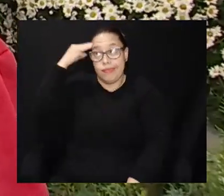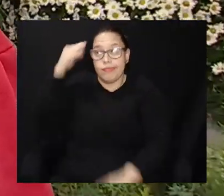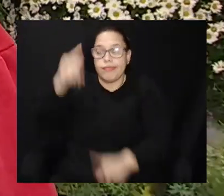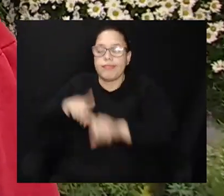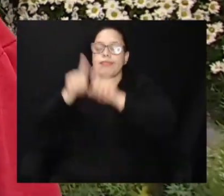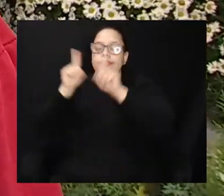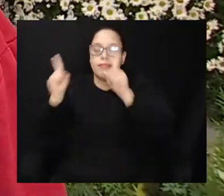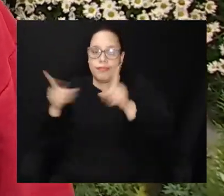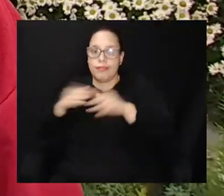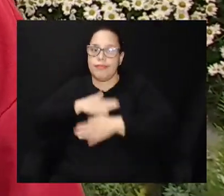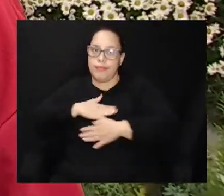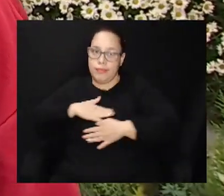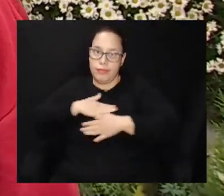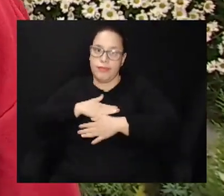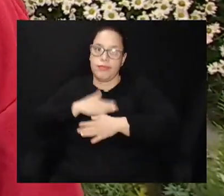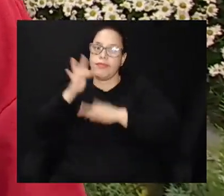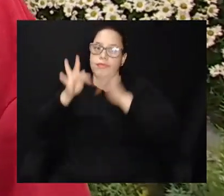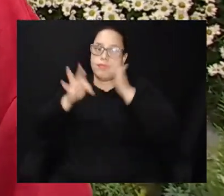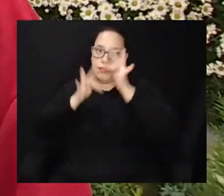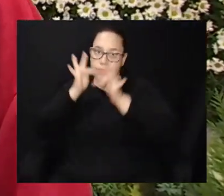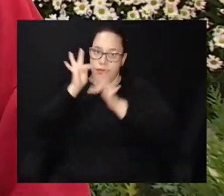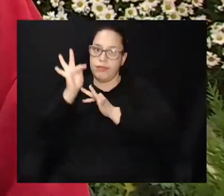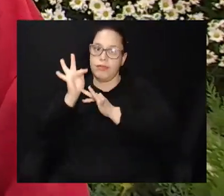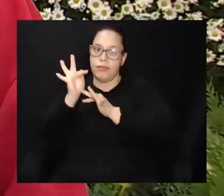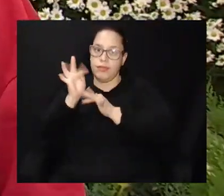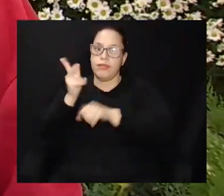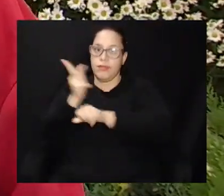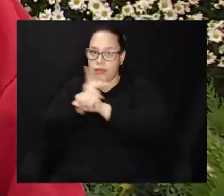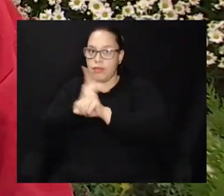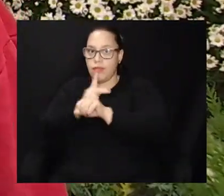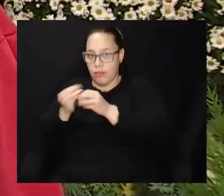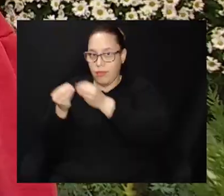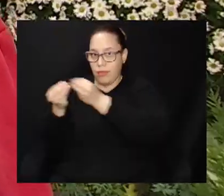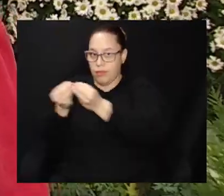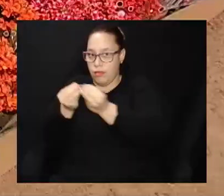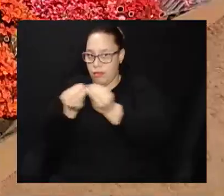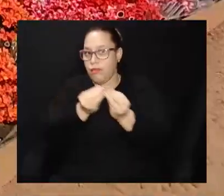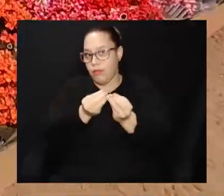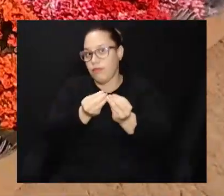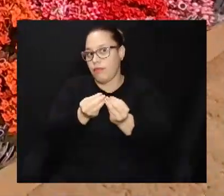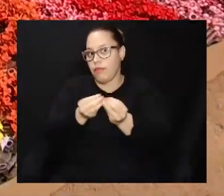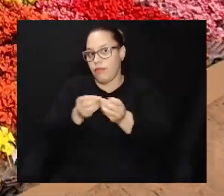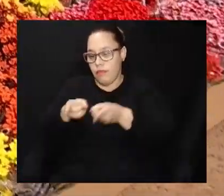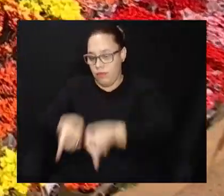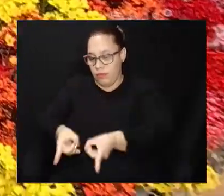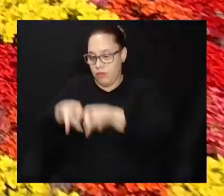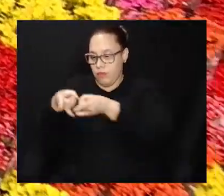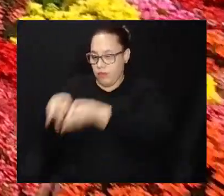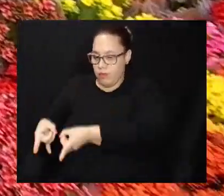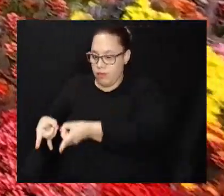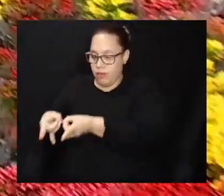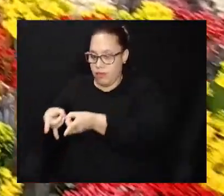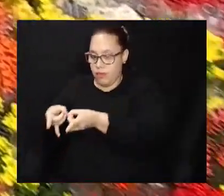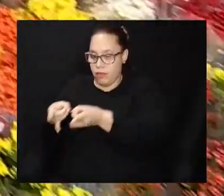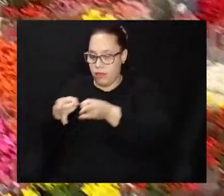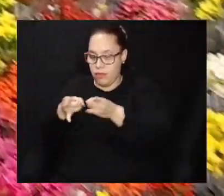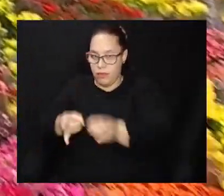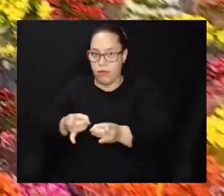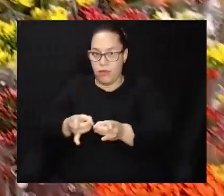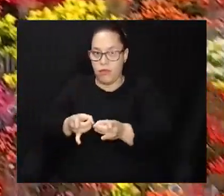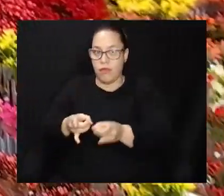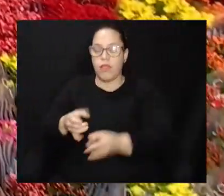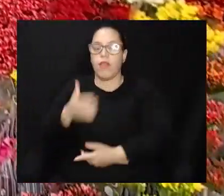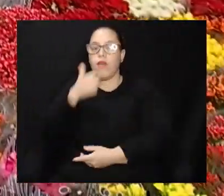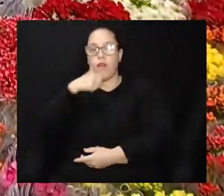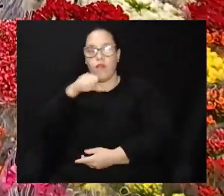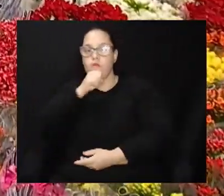gostavam dessas flores, a gente procura levar igual eles gostavam. A minha mãe, o meu pai, os meus